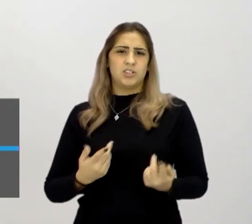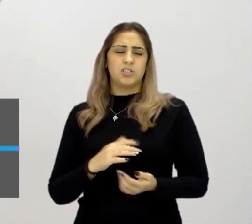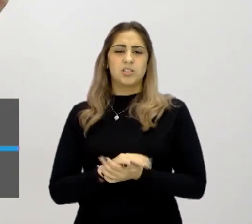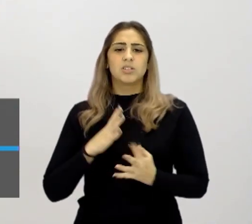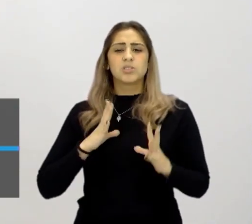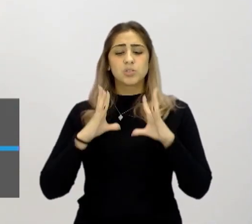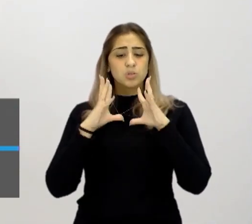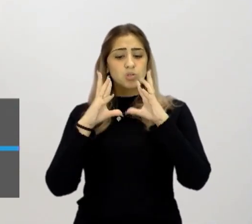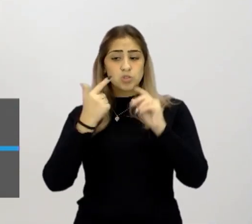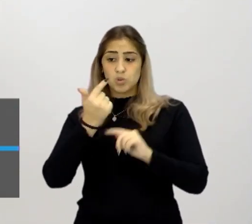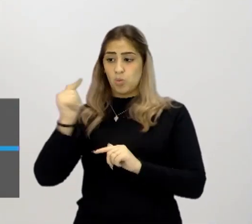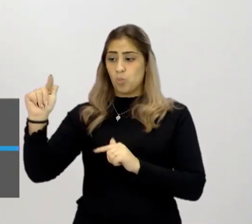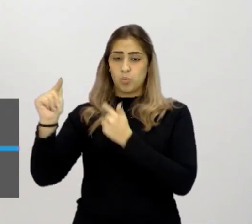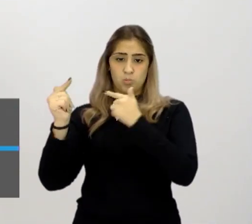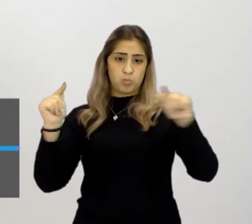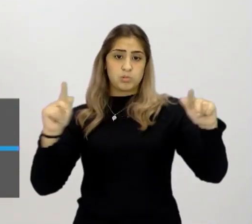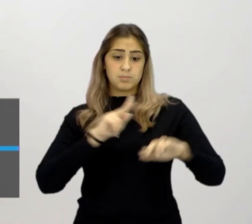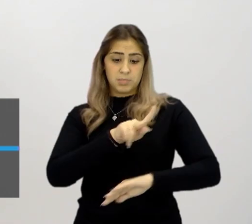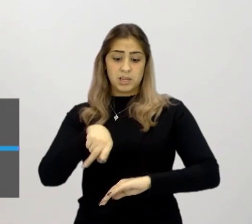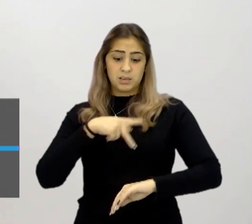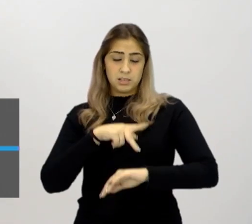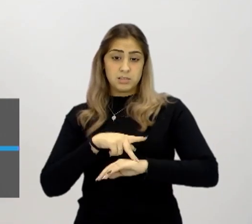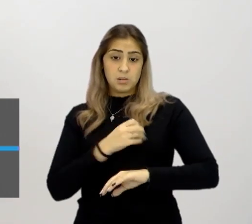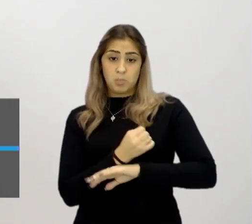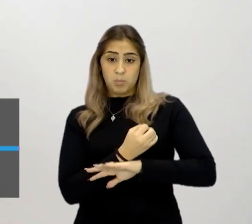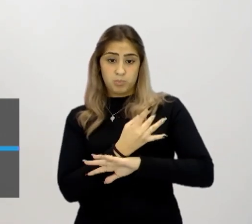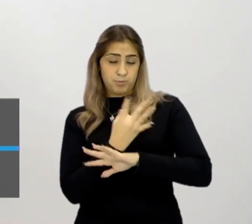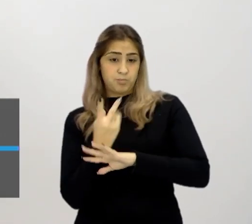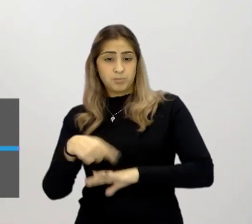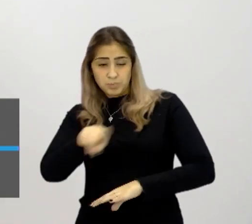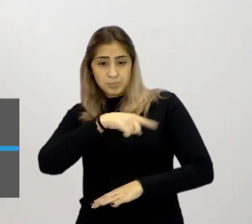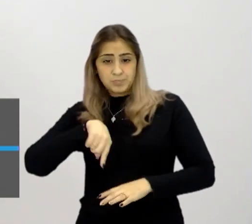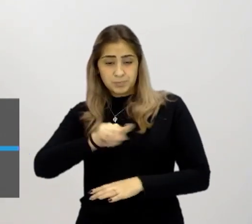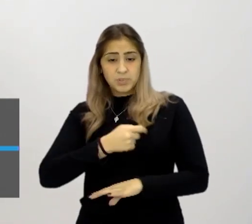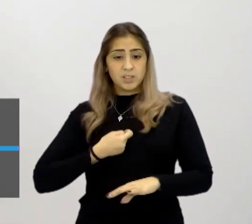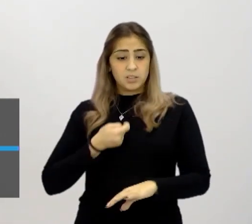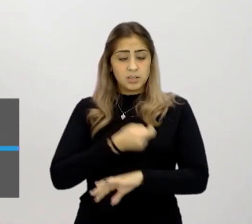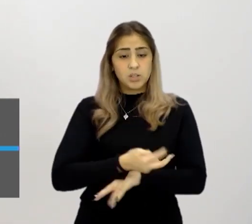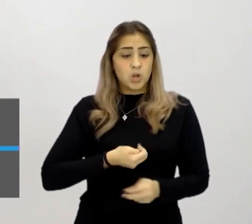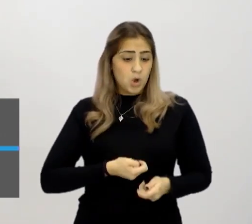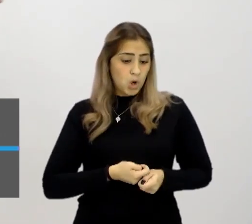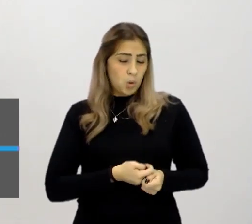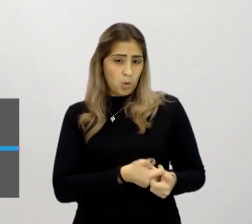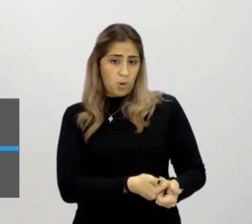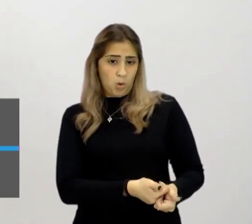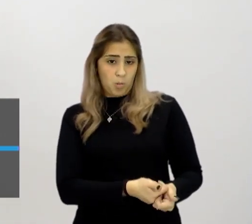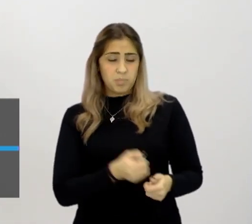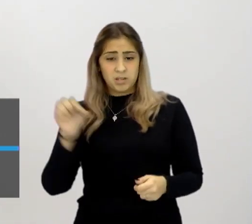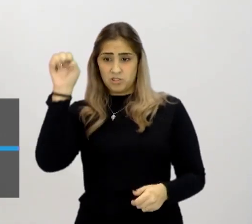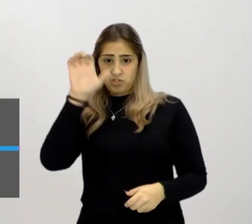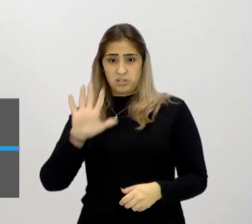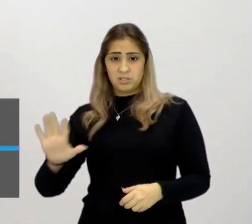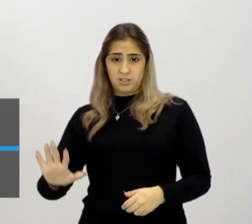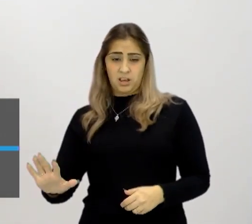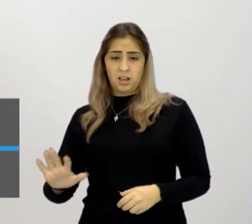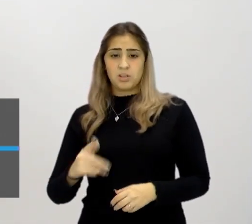de outros países. Então, muitas vezes, eles até financiavam golpes de estados em